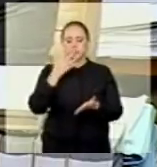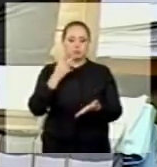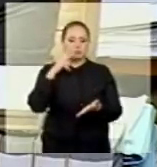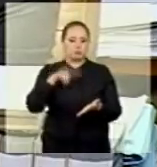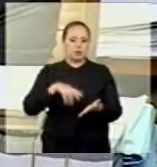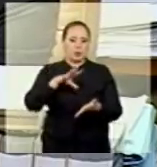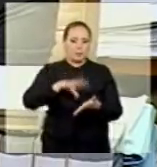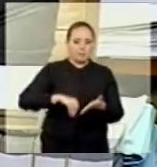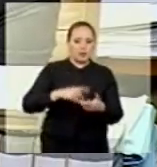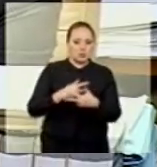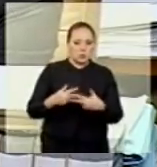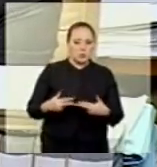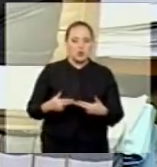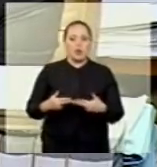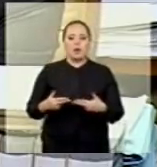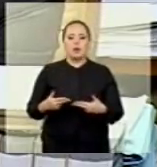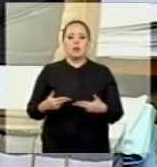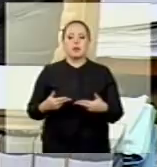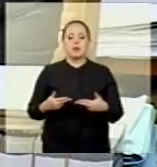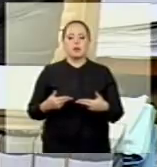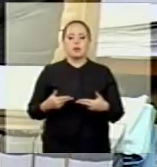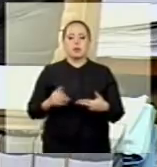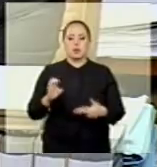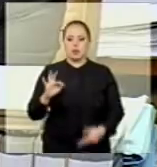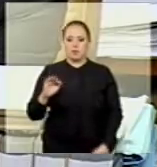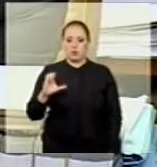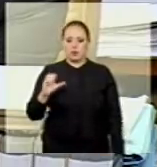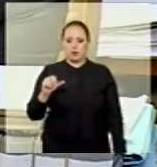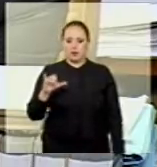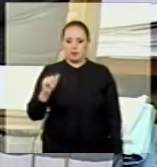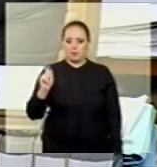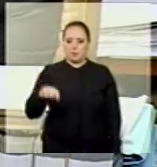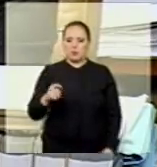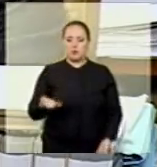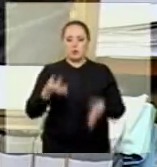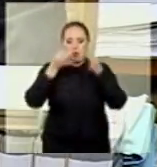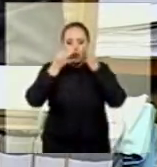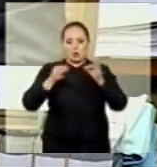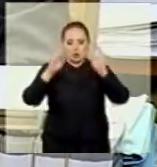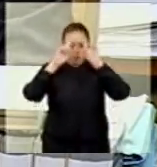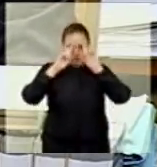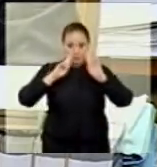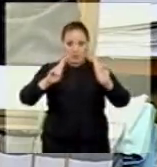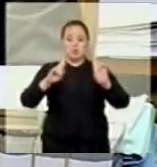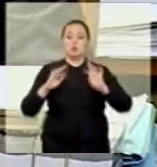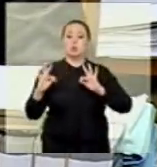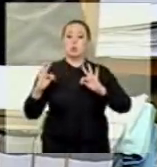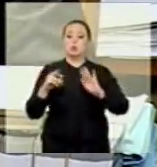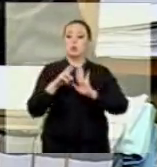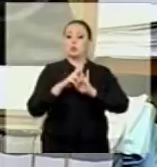processo de indagação constitucional, a máxima eficácia possível em atenção e respeito aos grandes